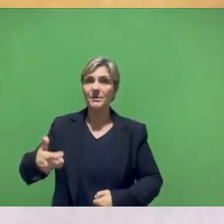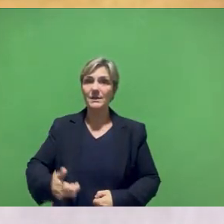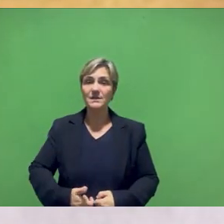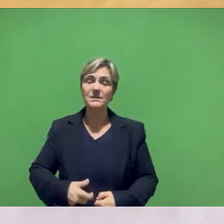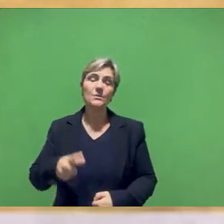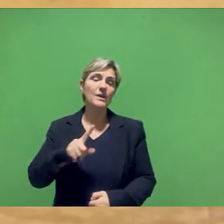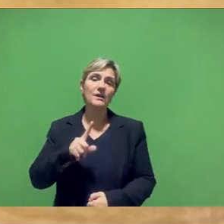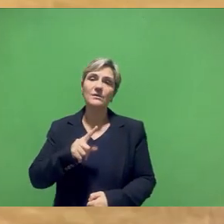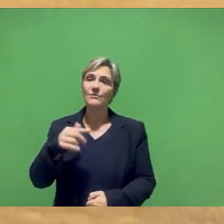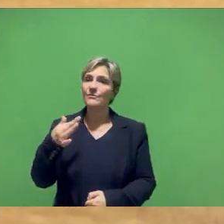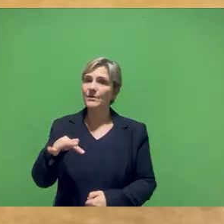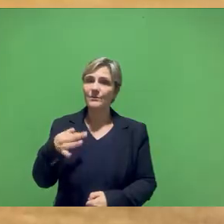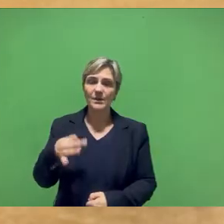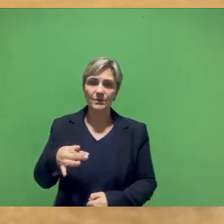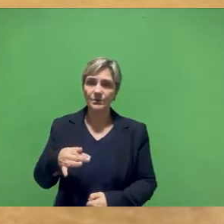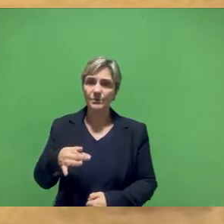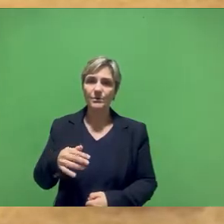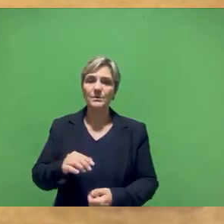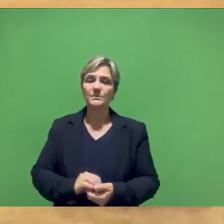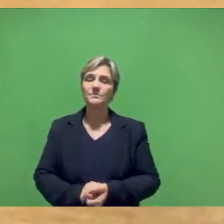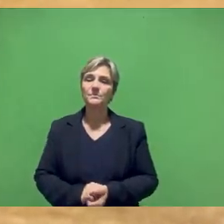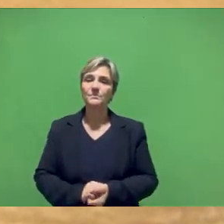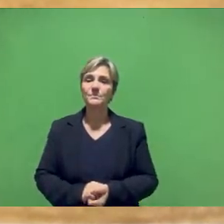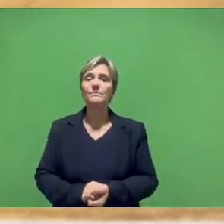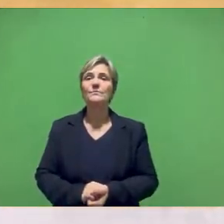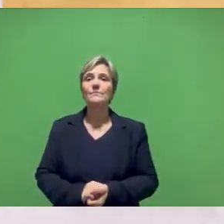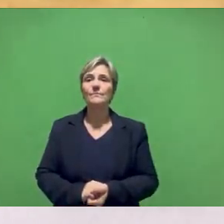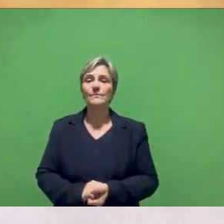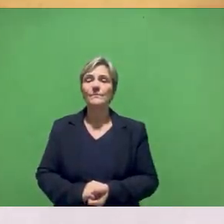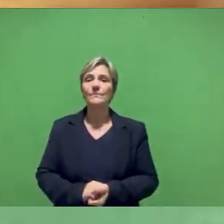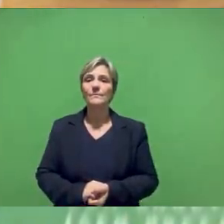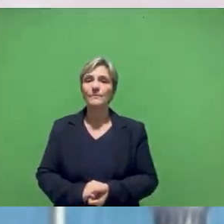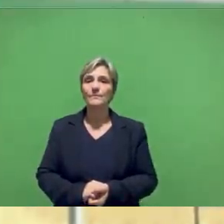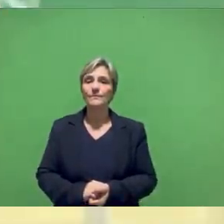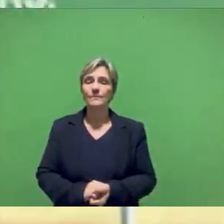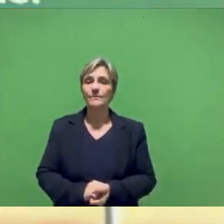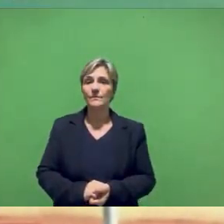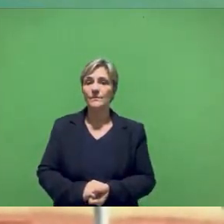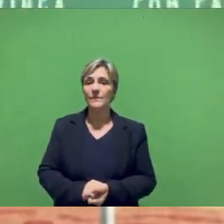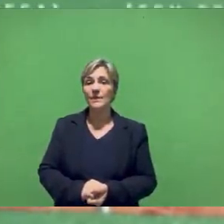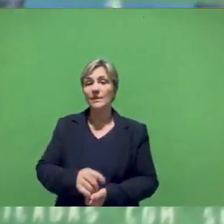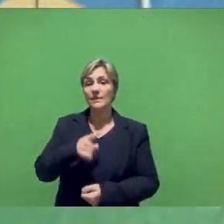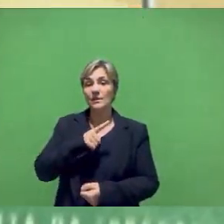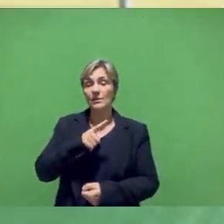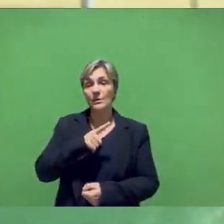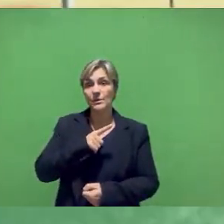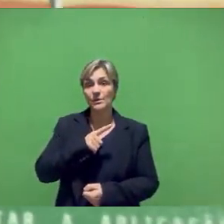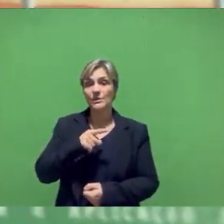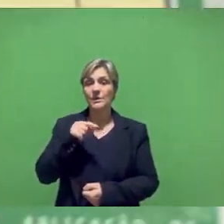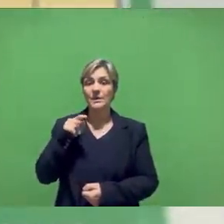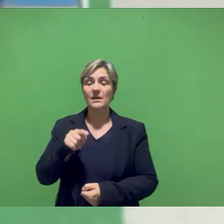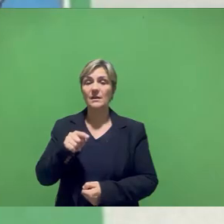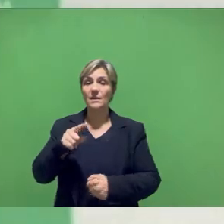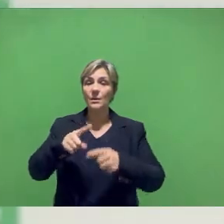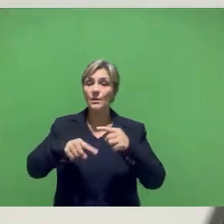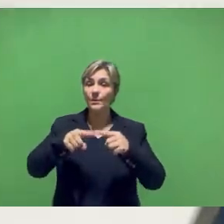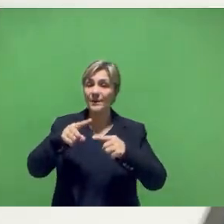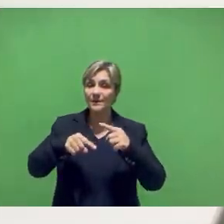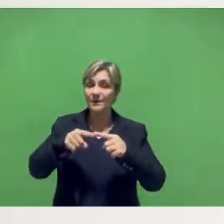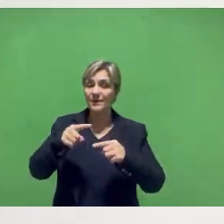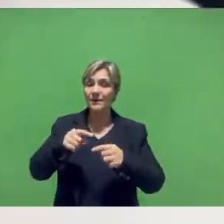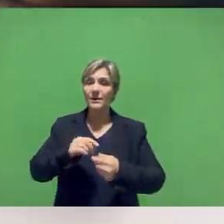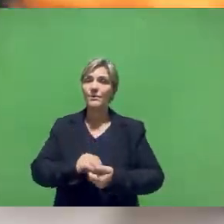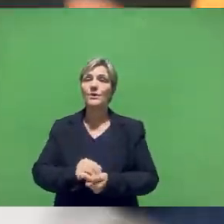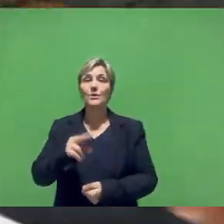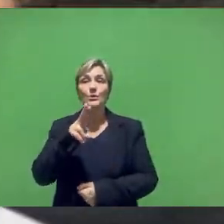vai machucar, não vai ficar dolorido, garanto que não, tá? A gente tem aqui um material que a